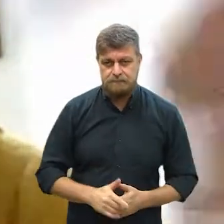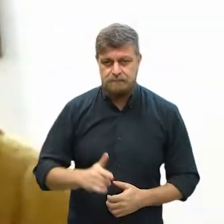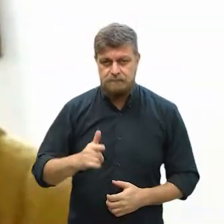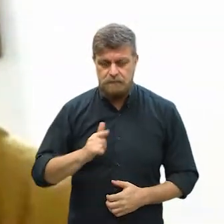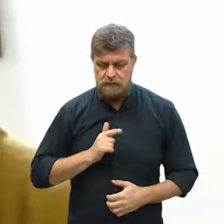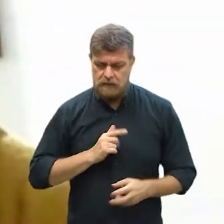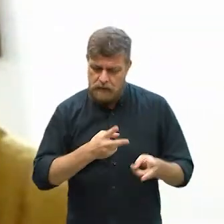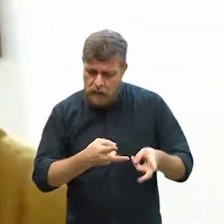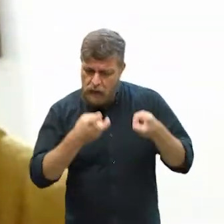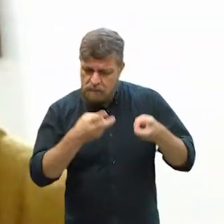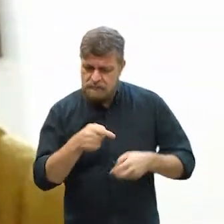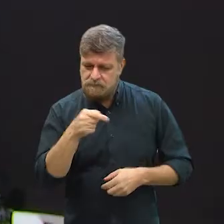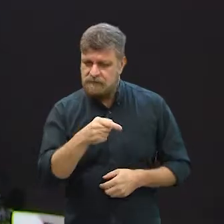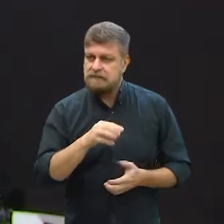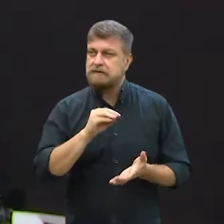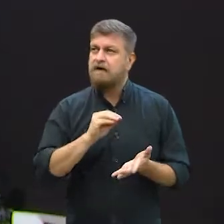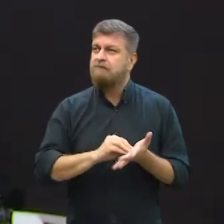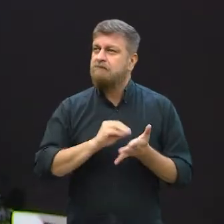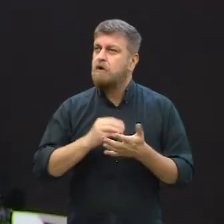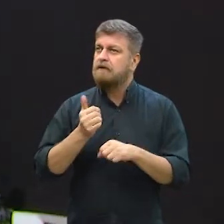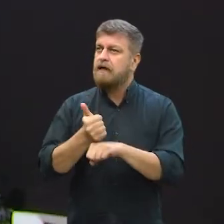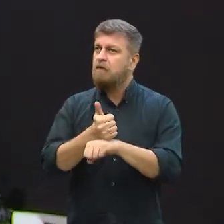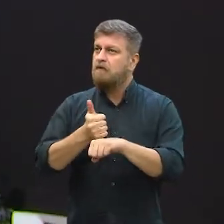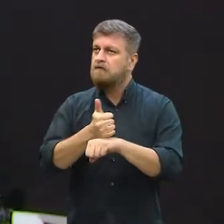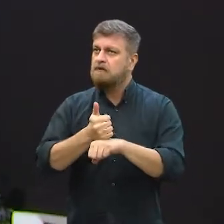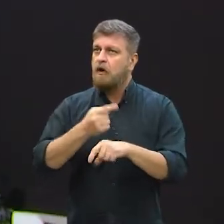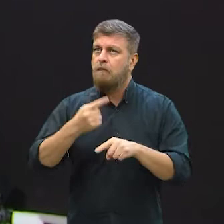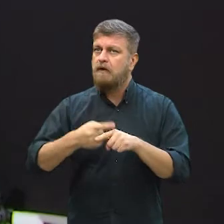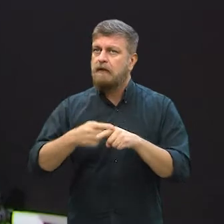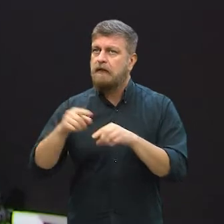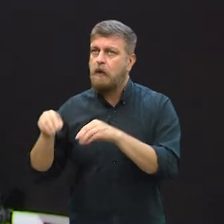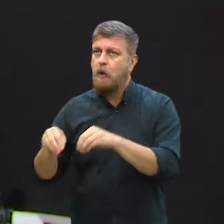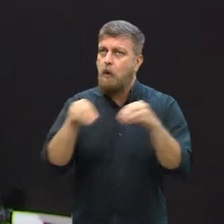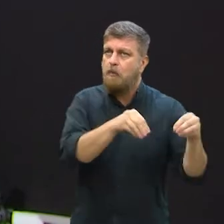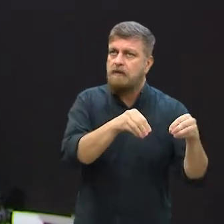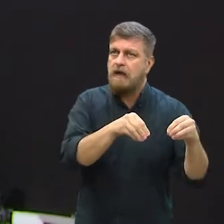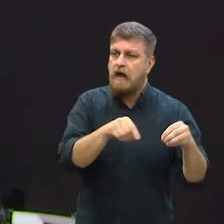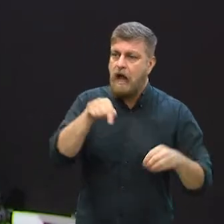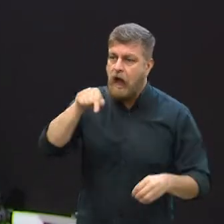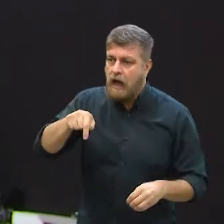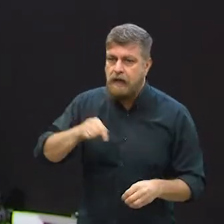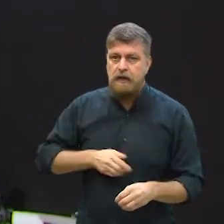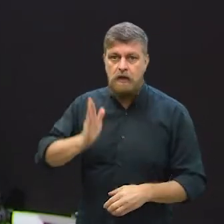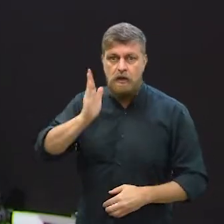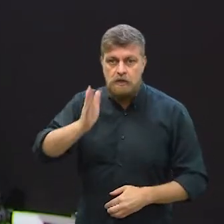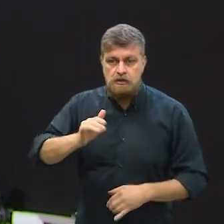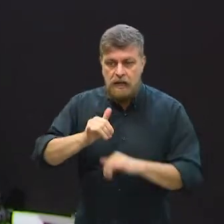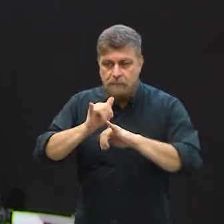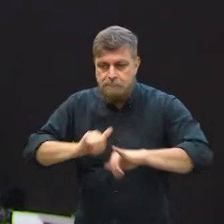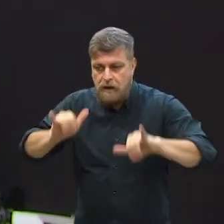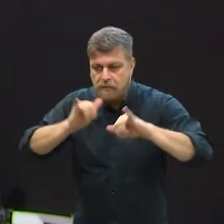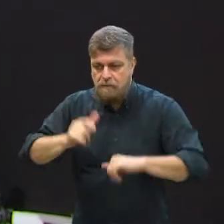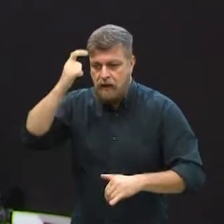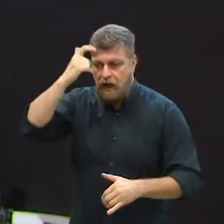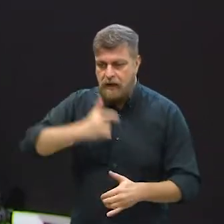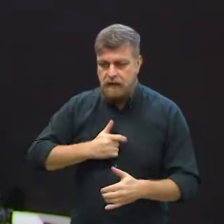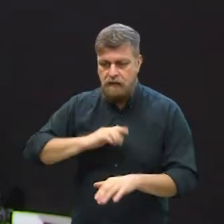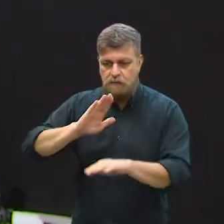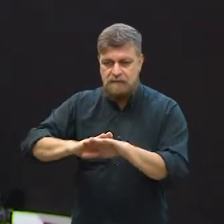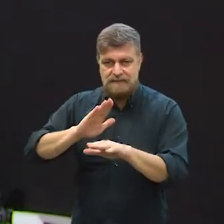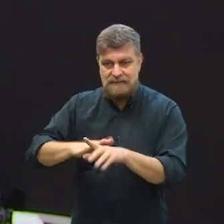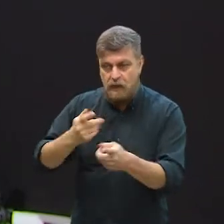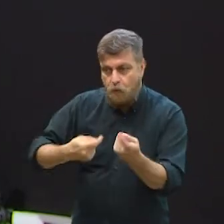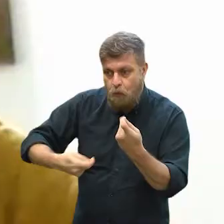uma dor latente nesse mercado, por que, ao invés de ir para algum lugar, eu não ser esse lugar onde as agências se encontram e a gente possa transformar isso